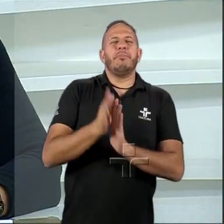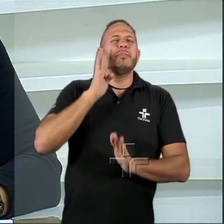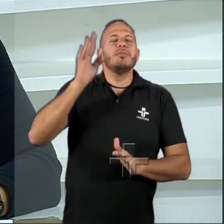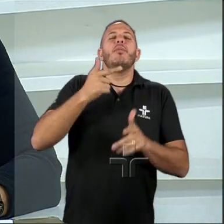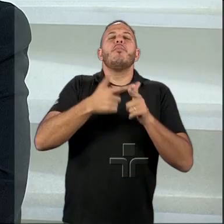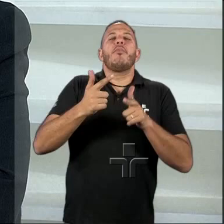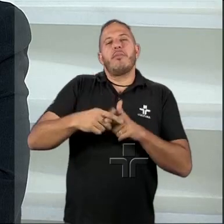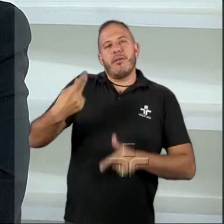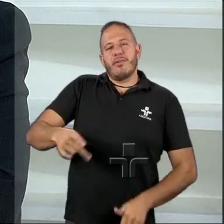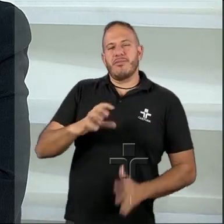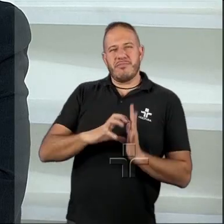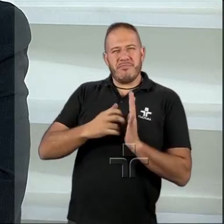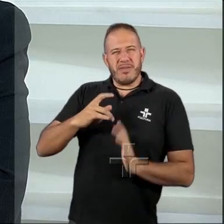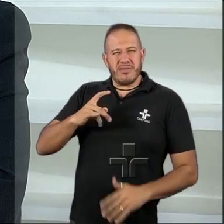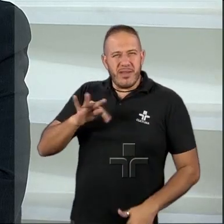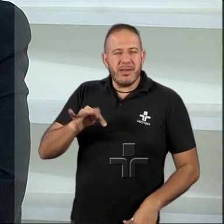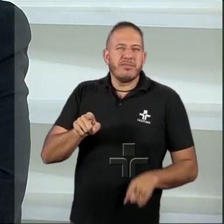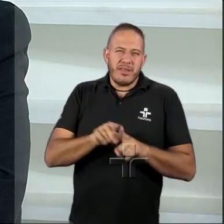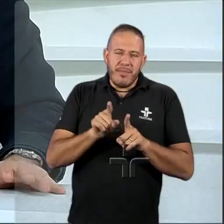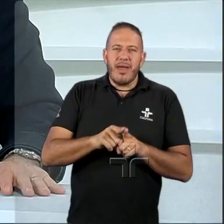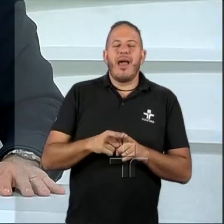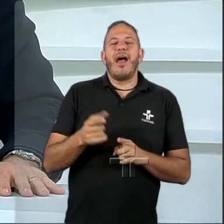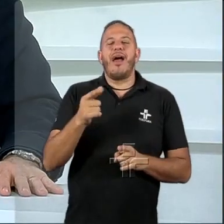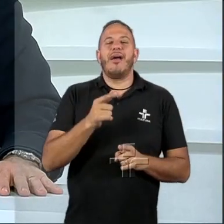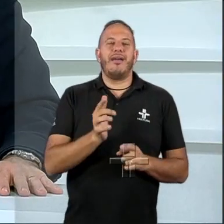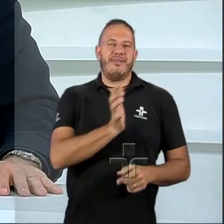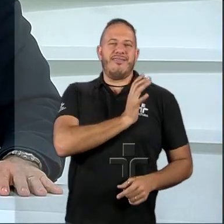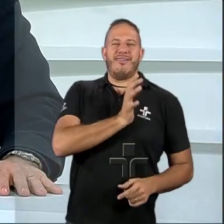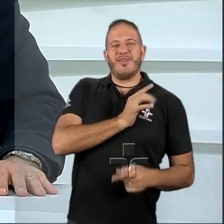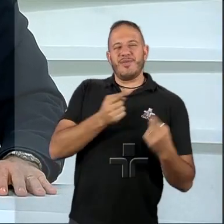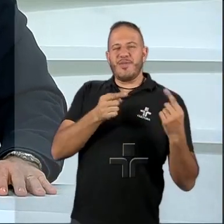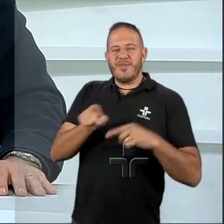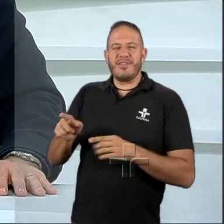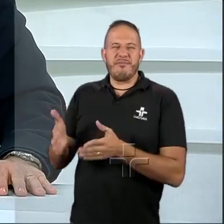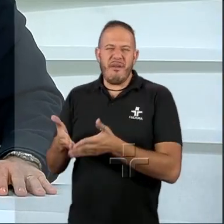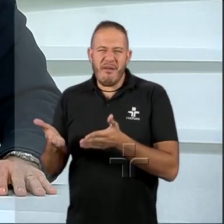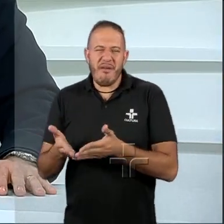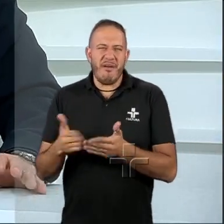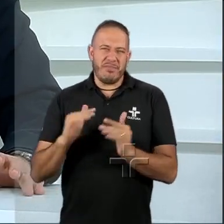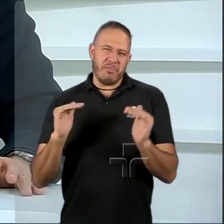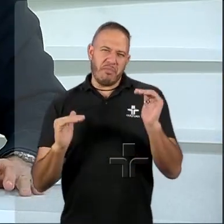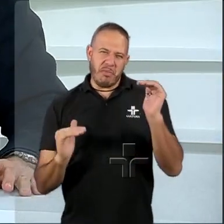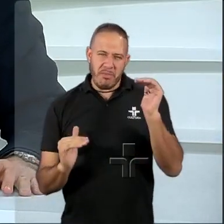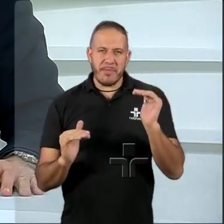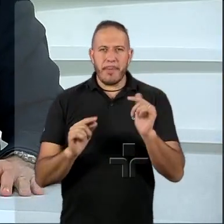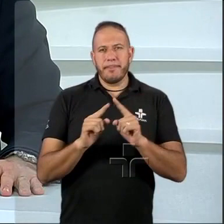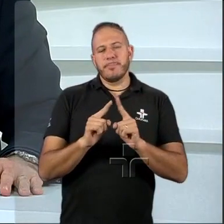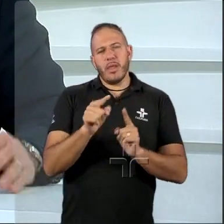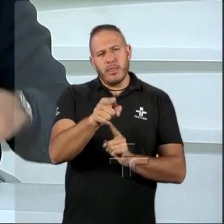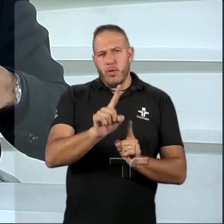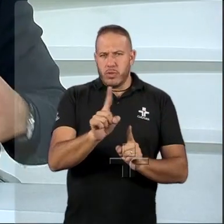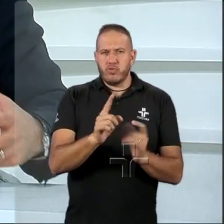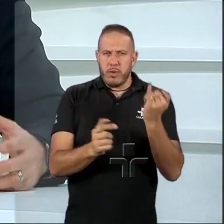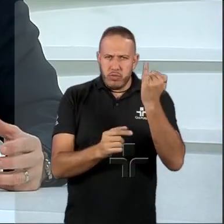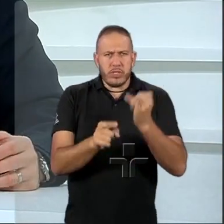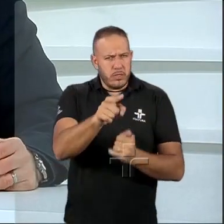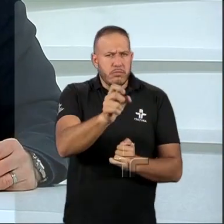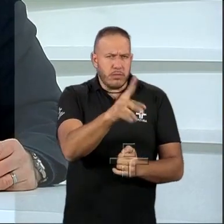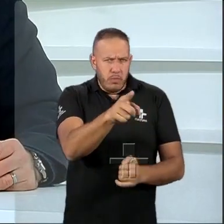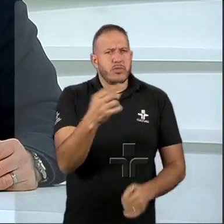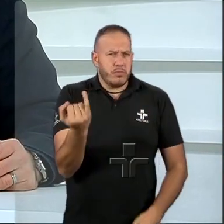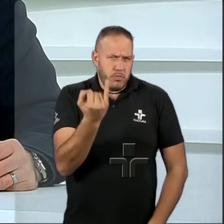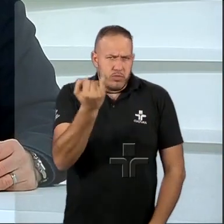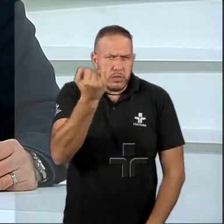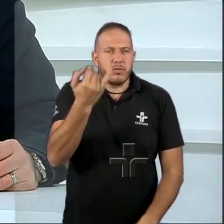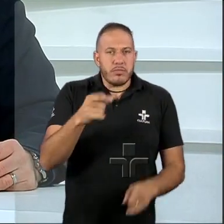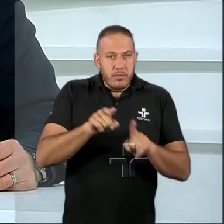do que essa questão, talvez, de ricos contra pobres e tudo mais, né? Isso, não que isso não tenha importância, isso